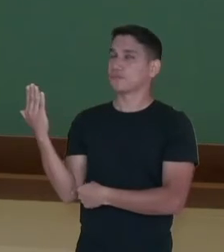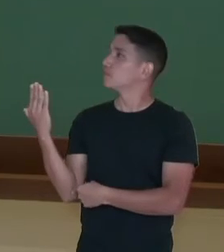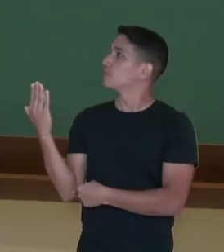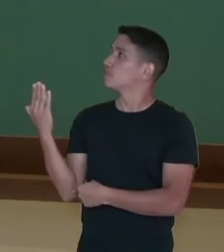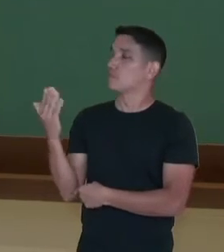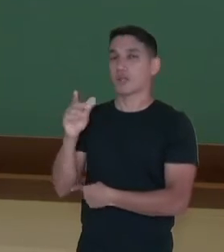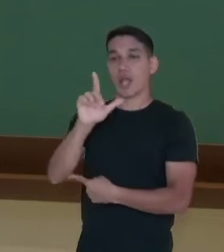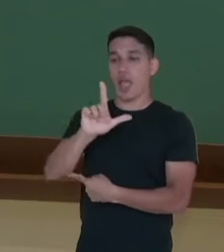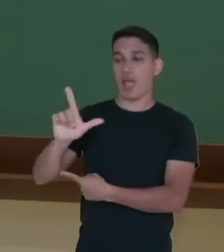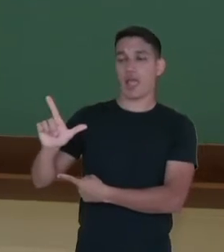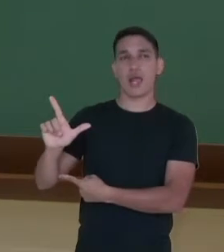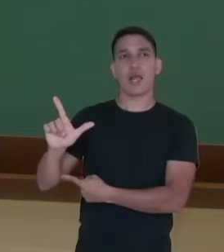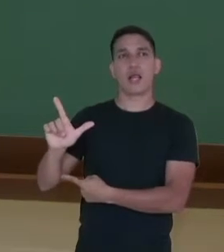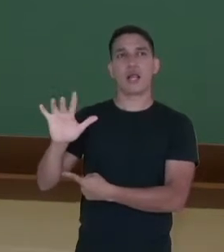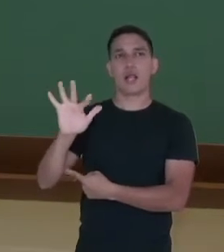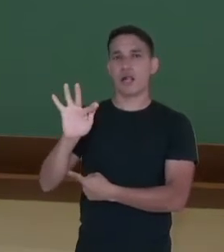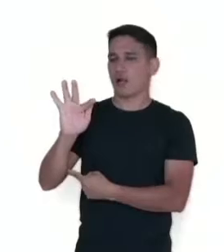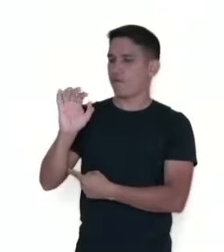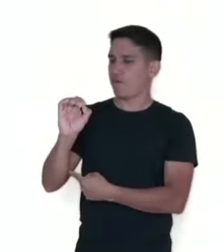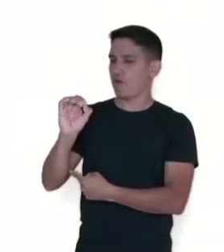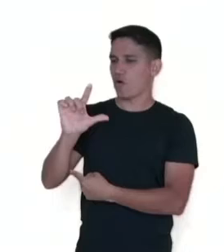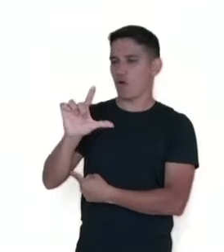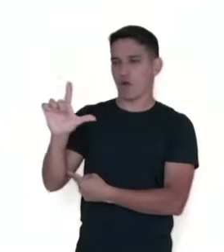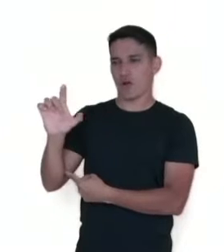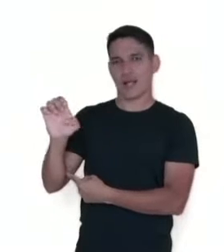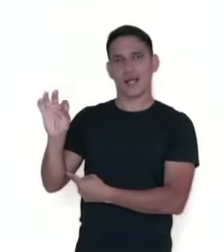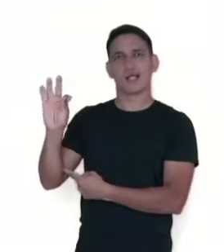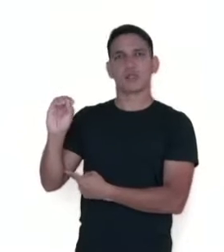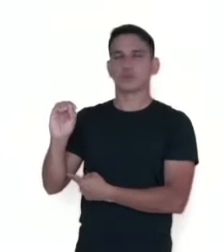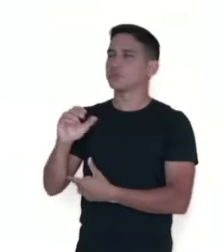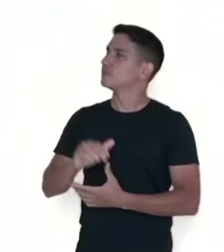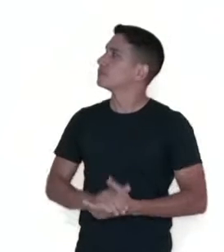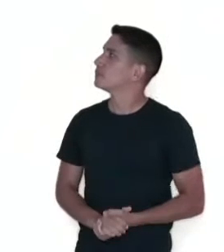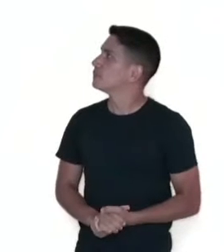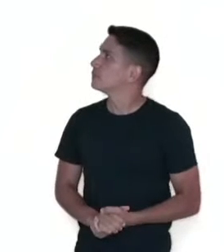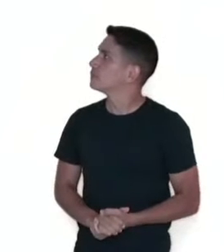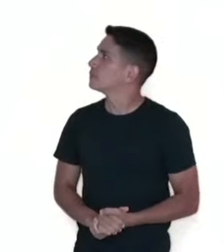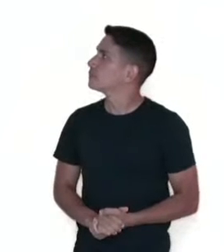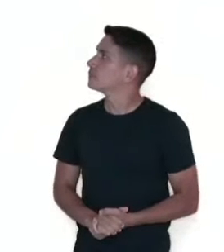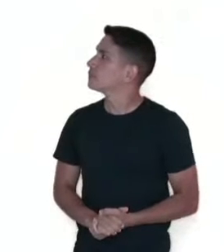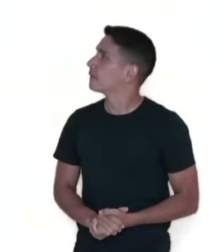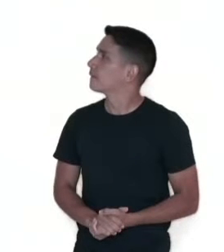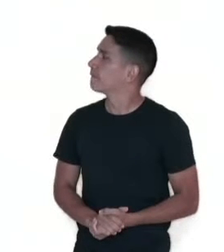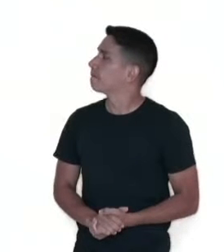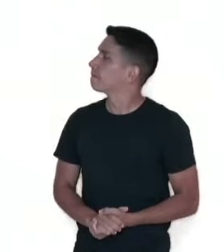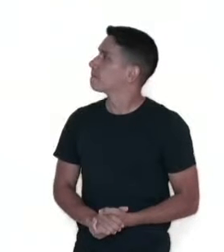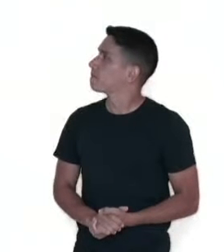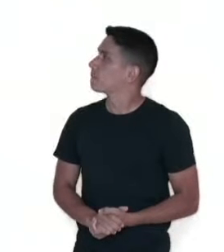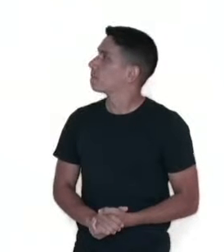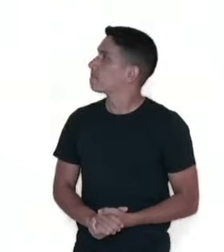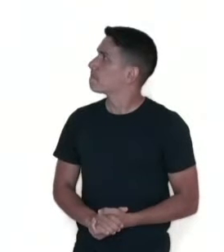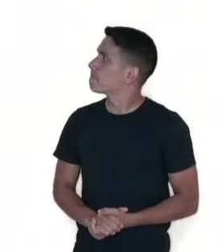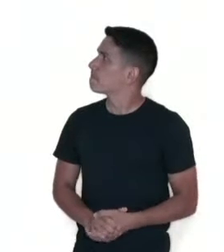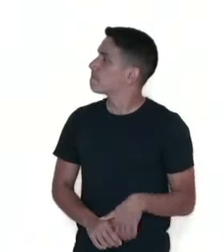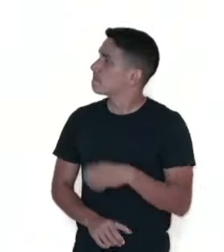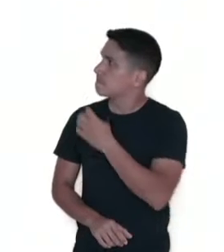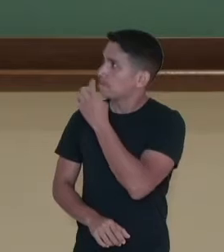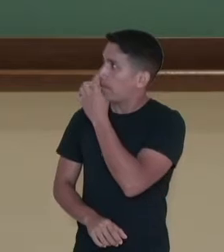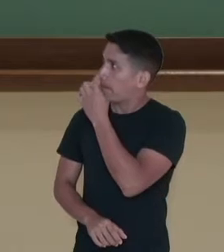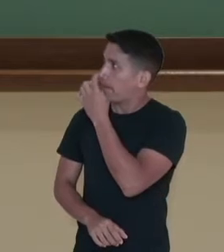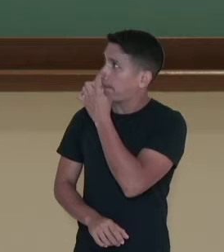L, dois L's, presta atenção. Ó, los folhetos son impresos ou